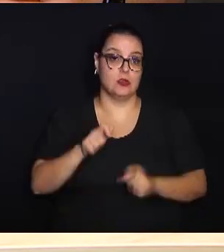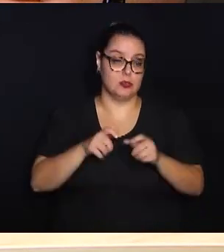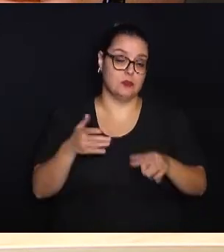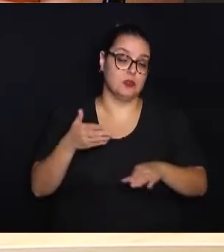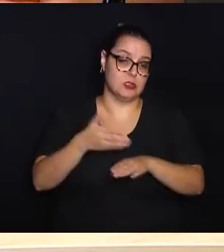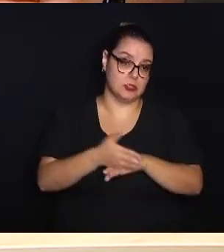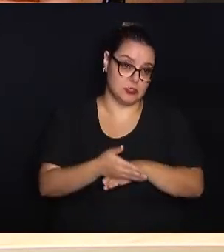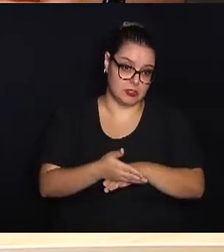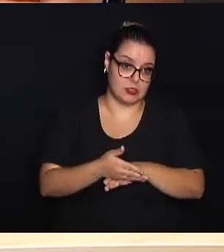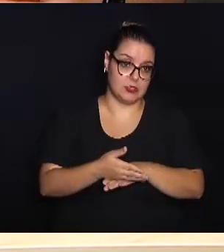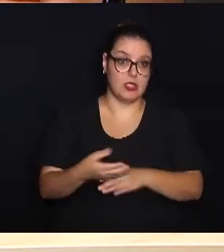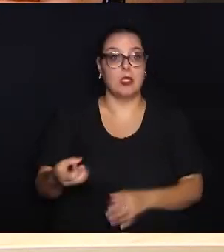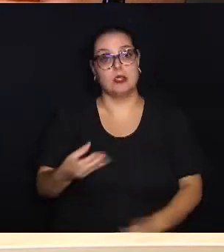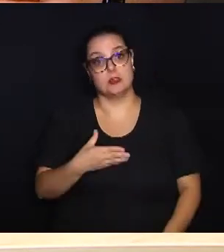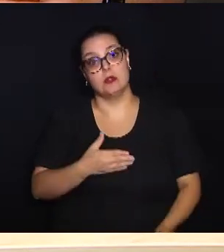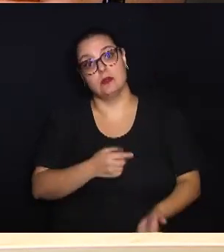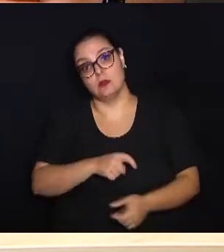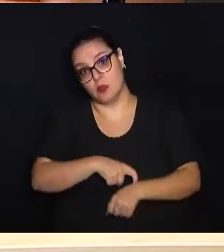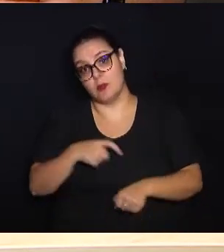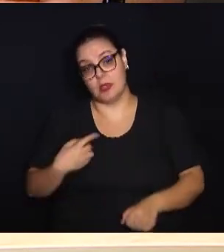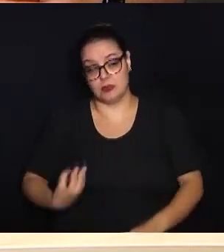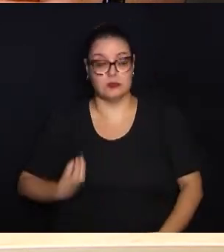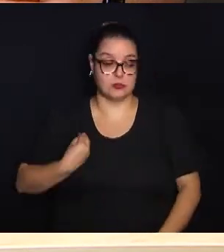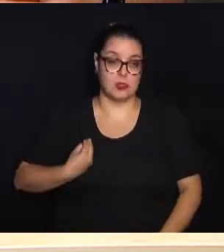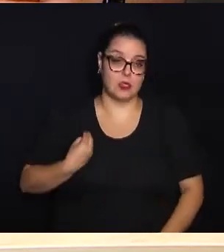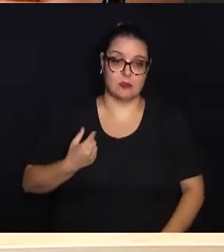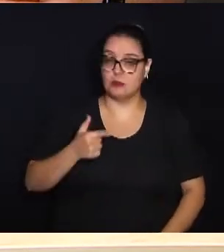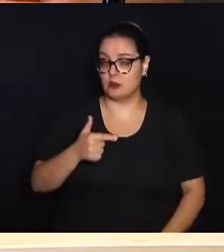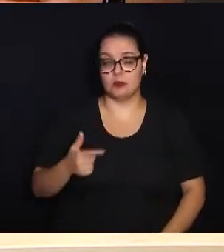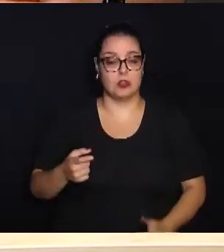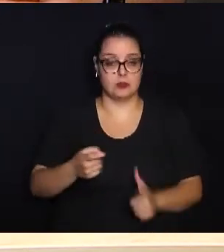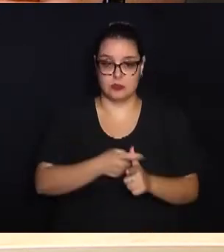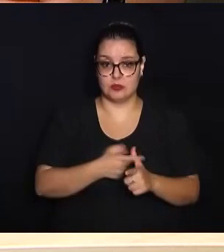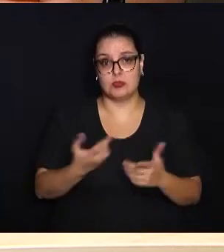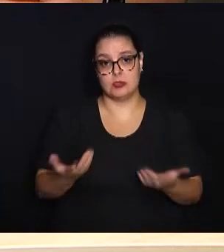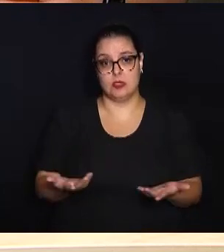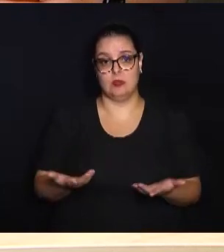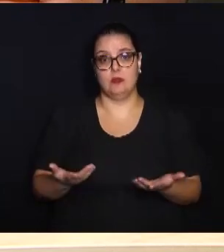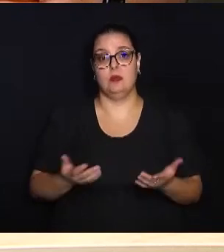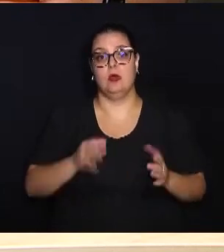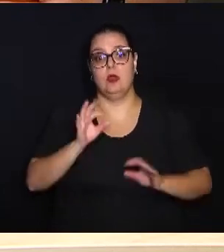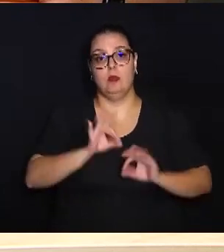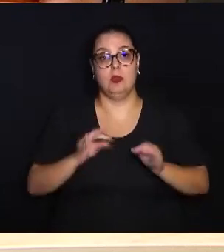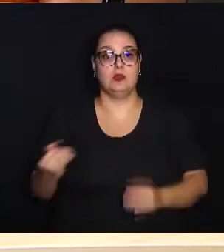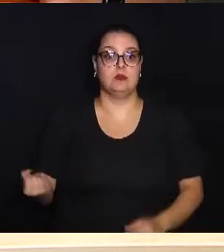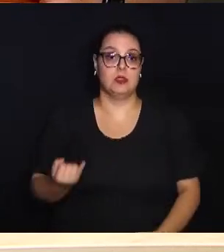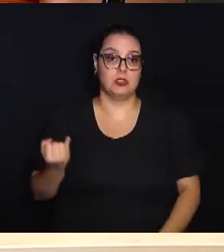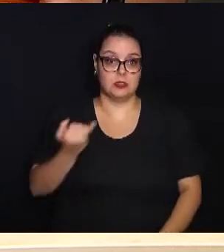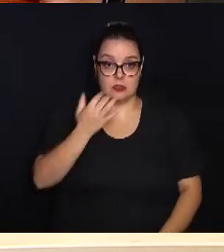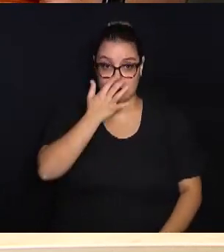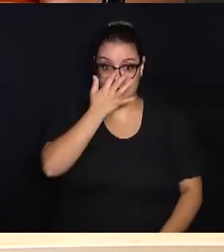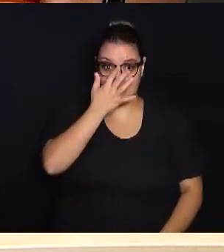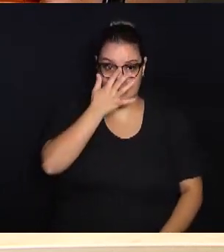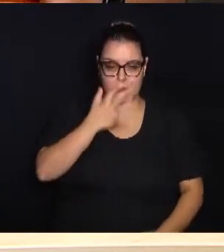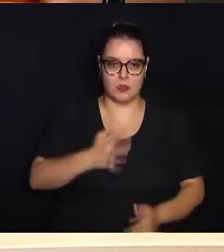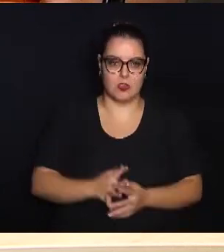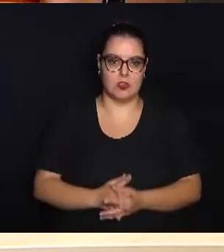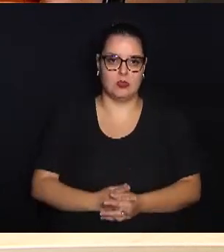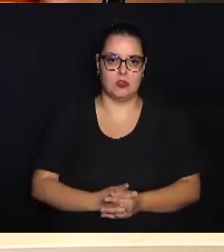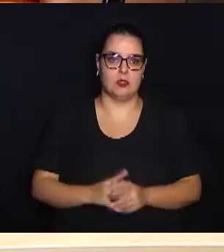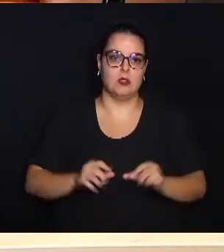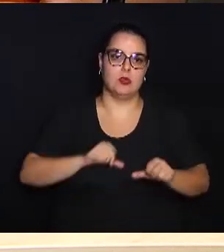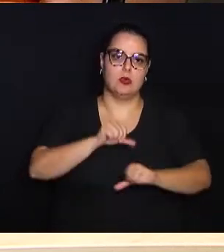pessoas que estão entrando nessa nova fase da vida, né, entrar sem dívida. Então para isso o planejamento é essencial.